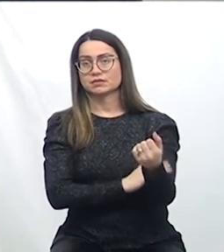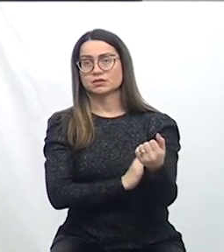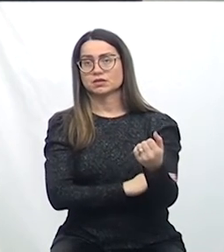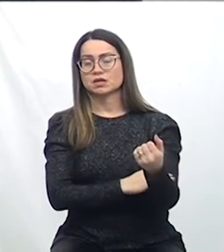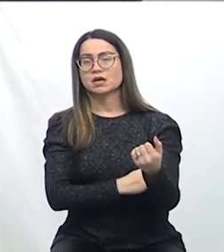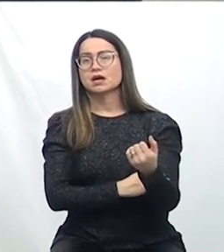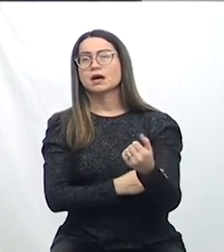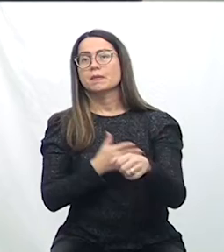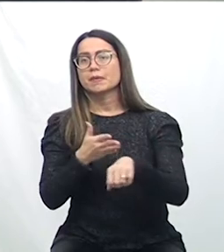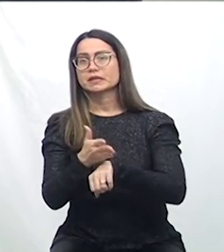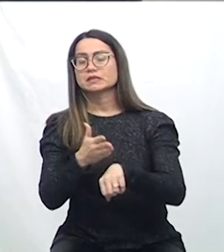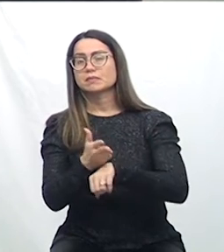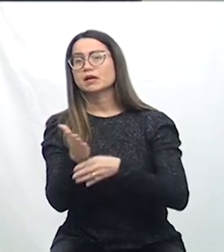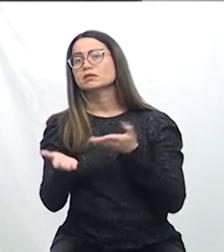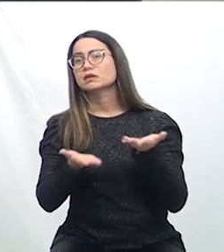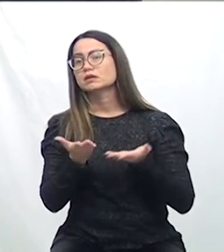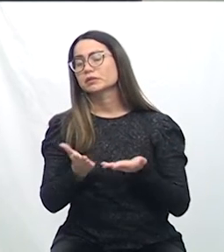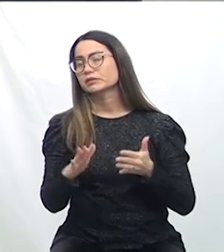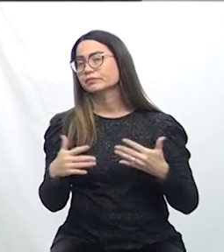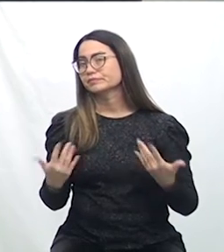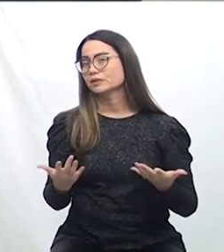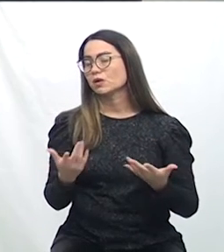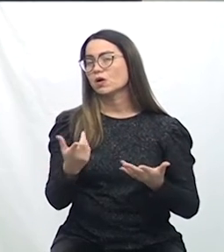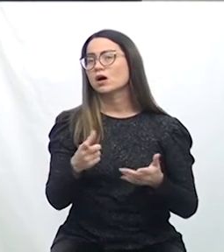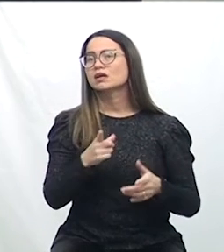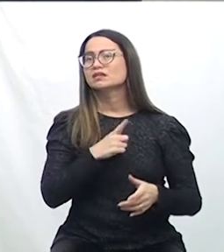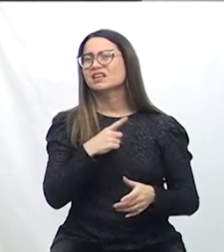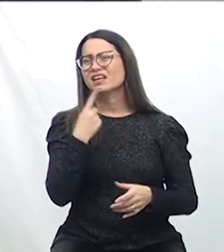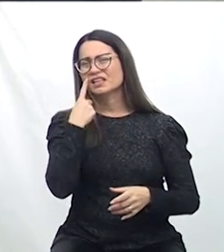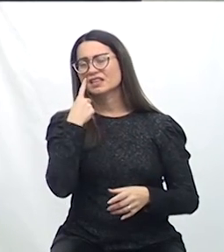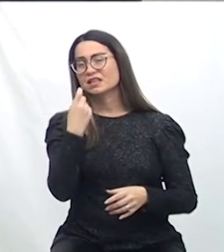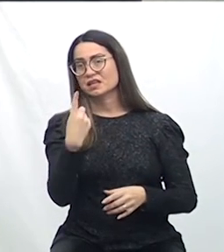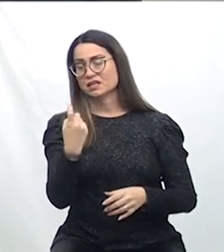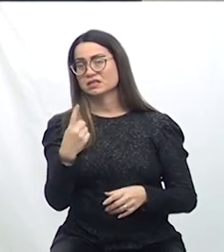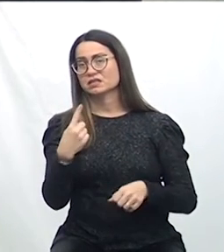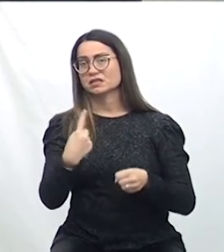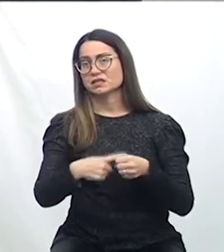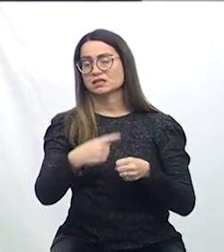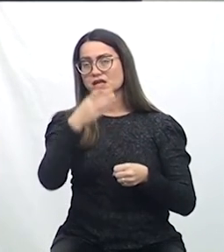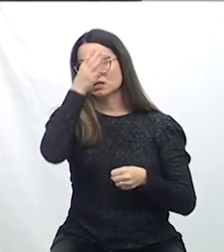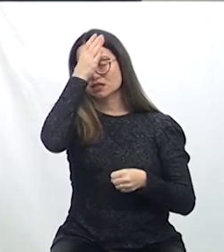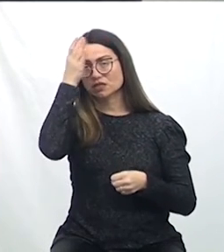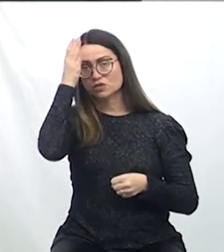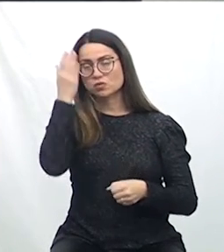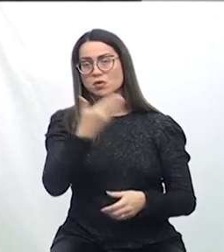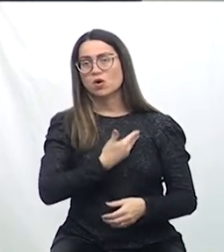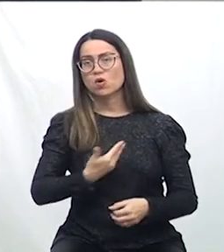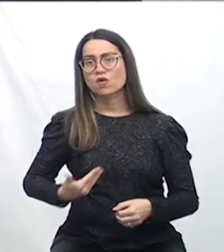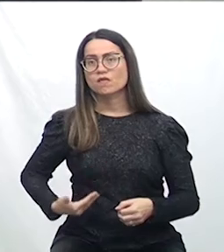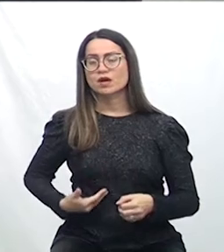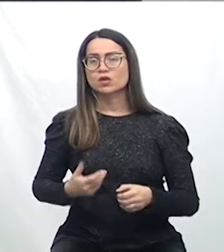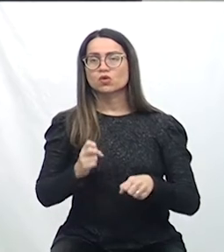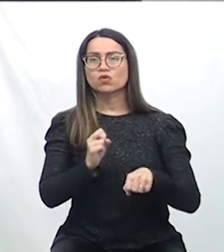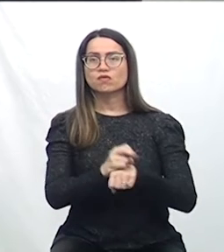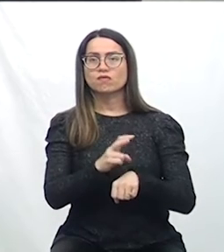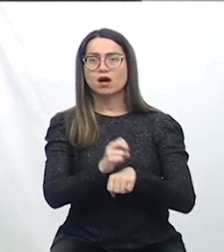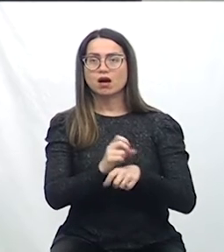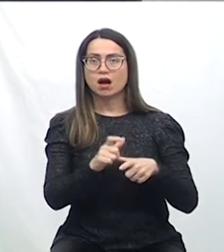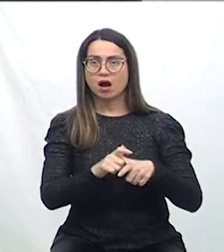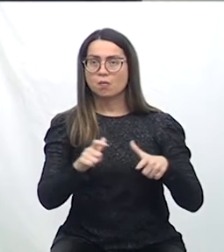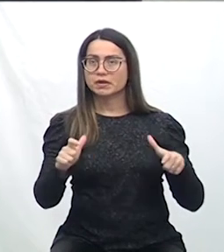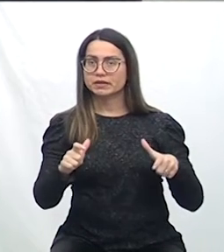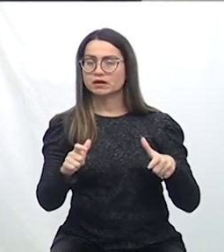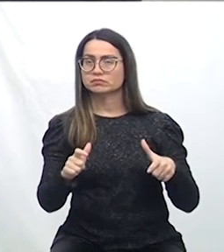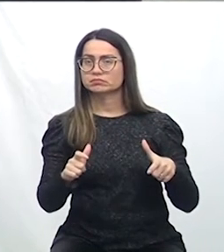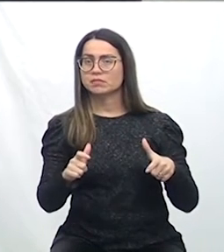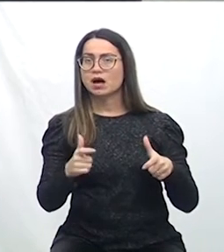Criciúma? Existe interesse do município em aumentar o número de vagas para que mais dependentes químicos sejam encaminhados para tratamento? Caso